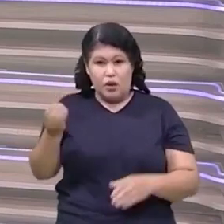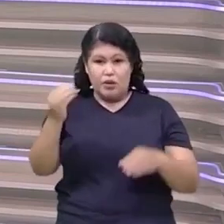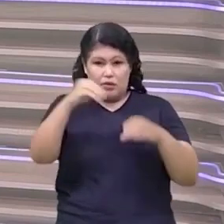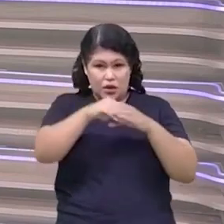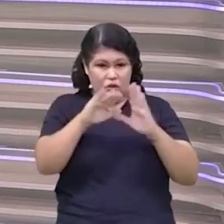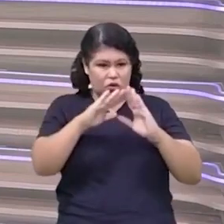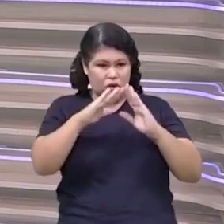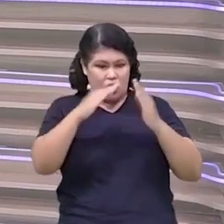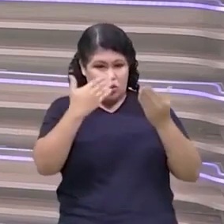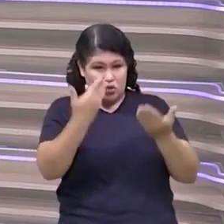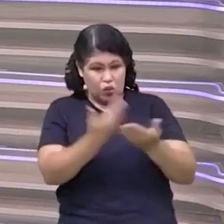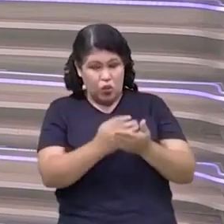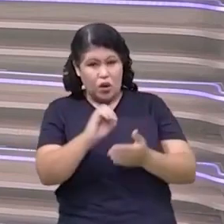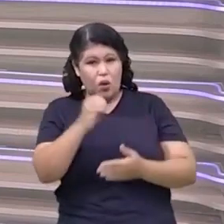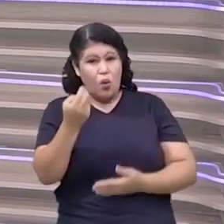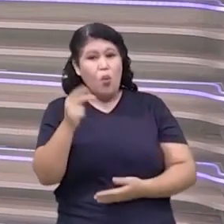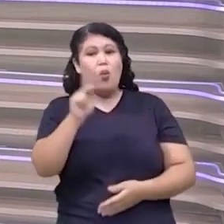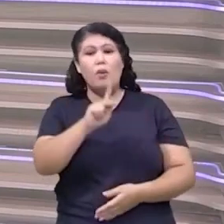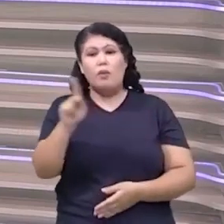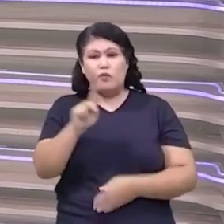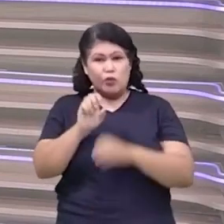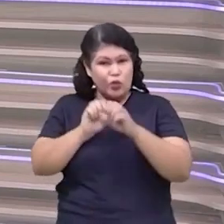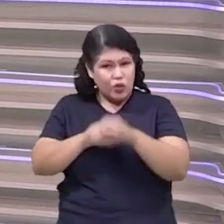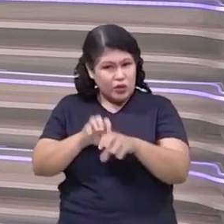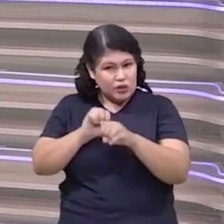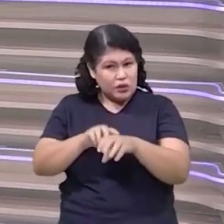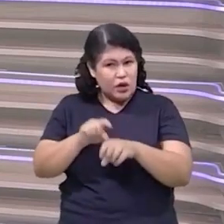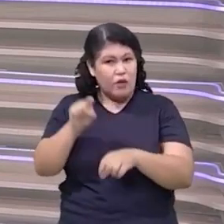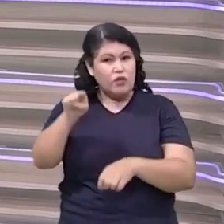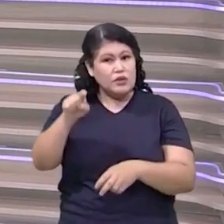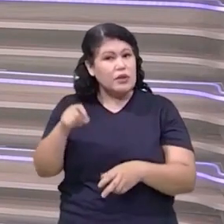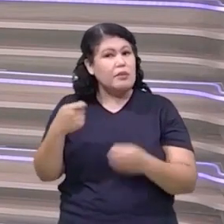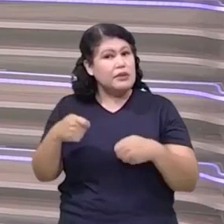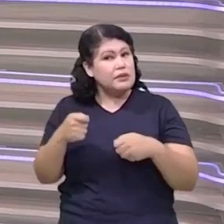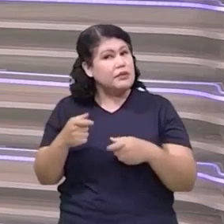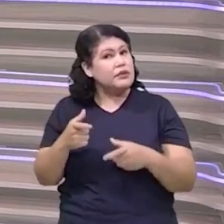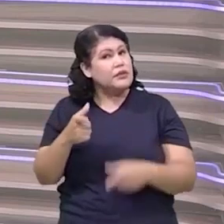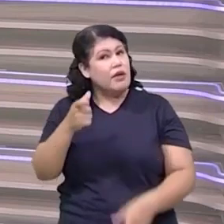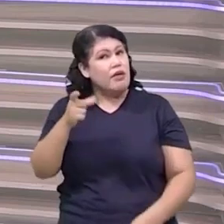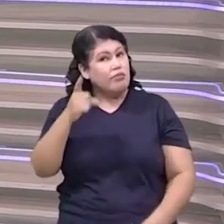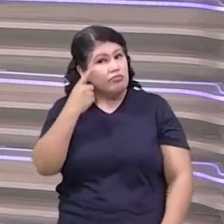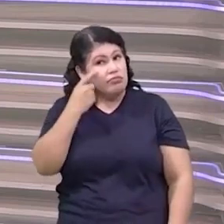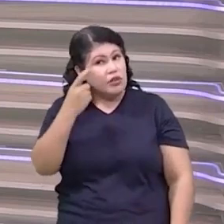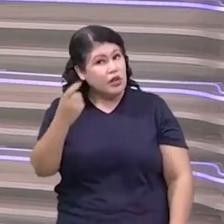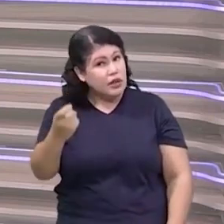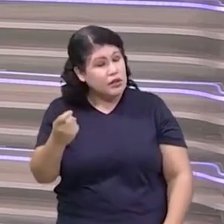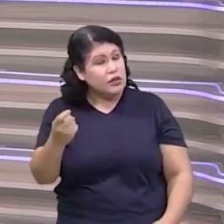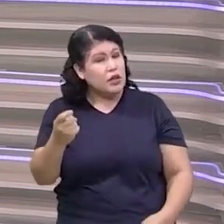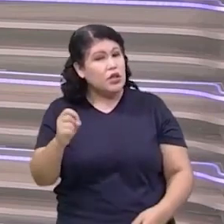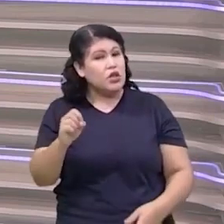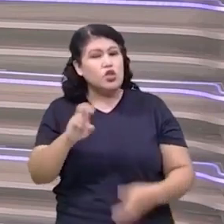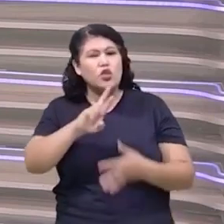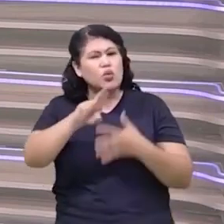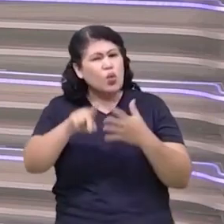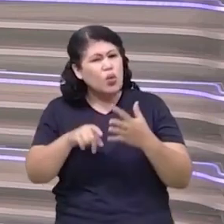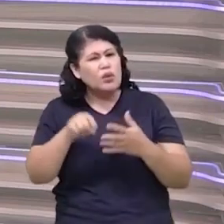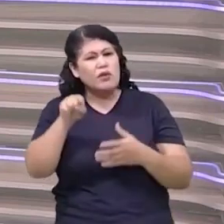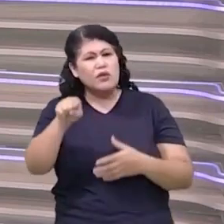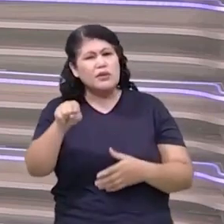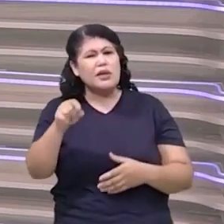com o professor e levem para a vida de vocês. Nada que se aprende na escola ou com o